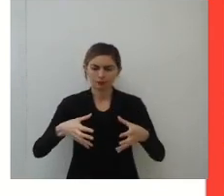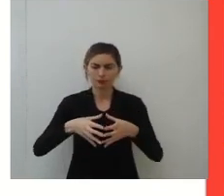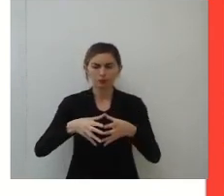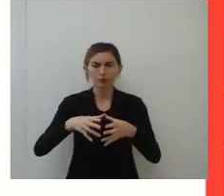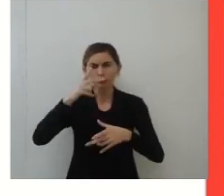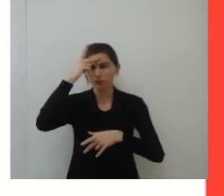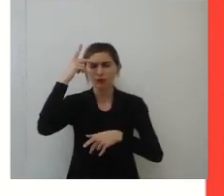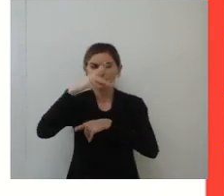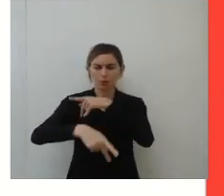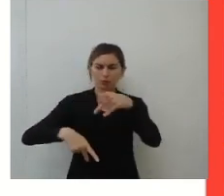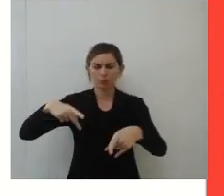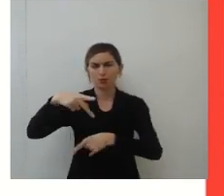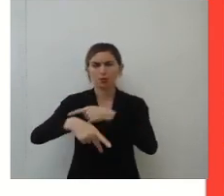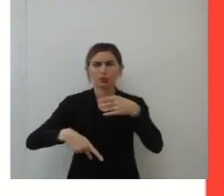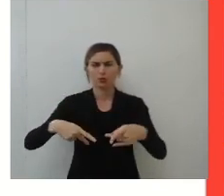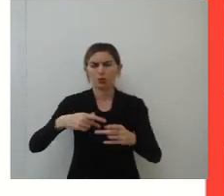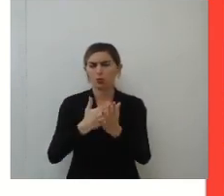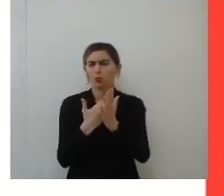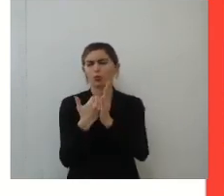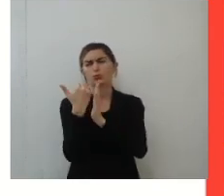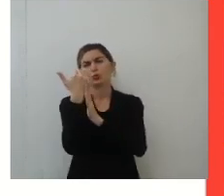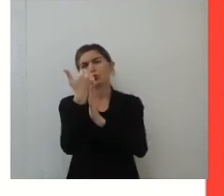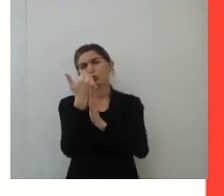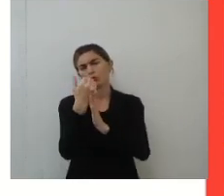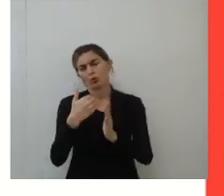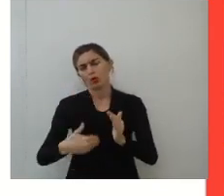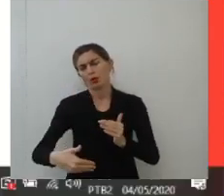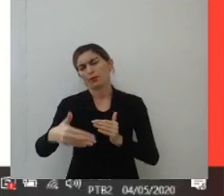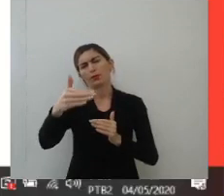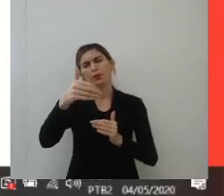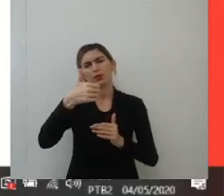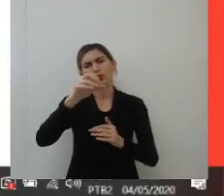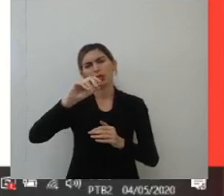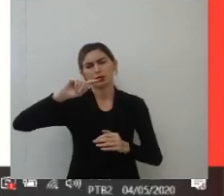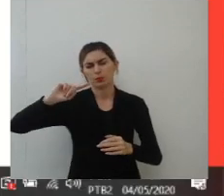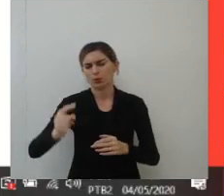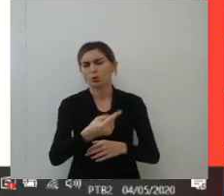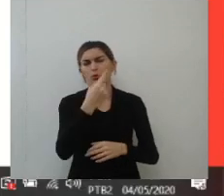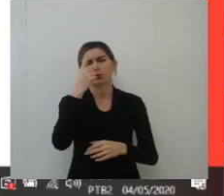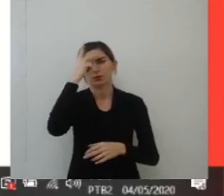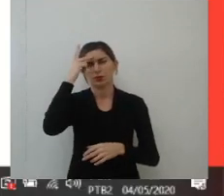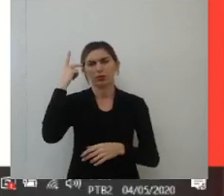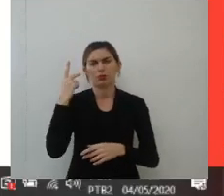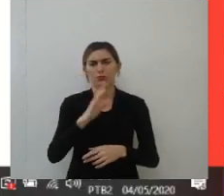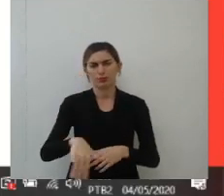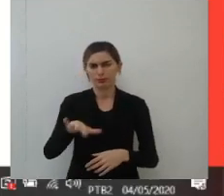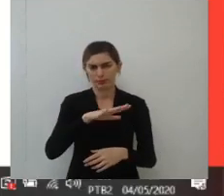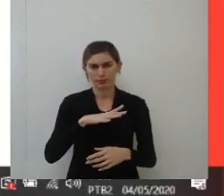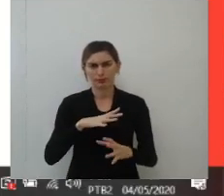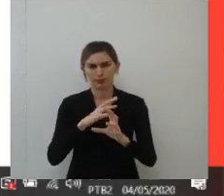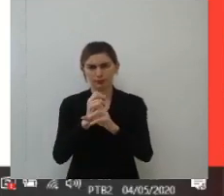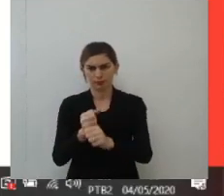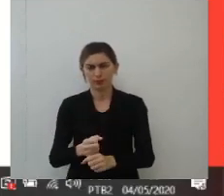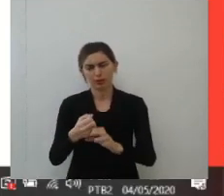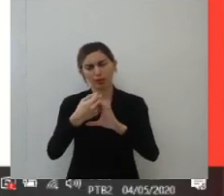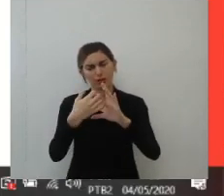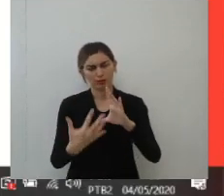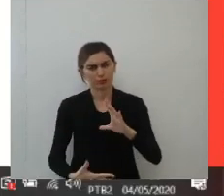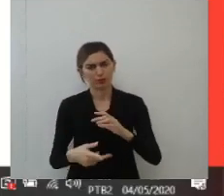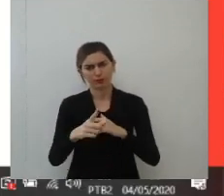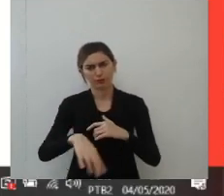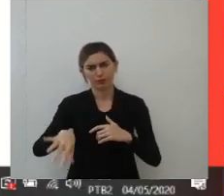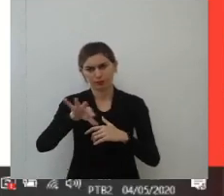contingente populacional superior ou a partir de 10 milhões de habitantes. Então, essa